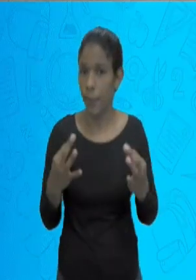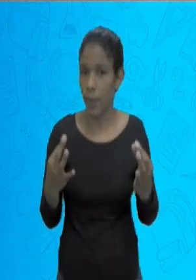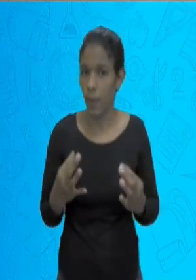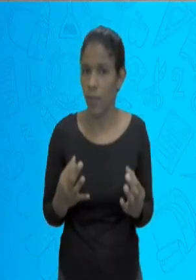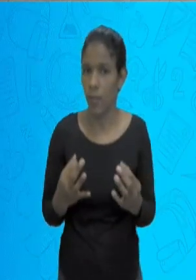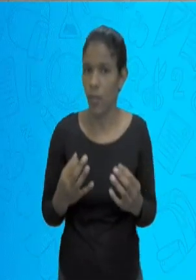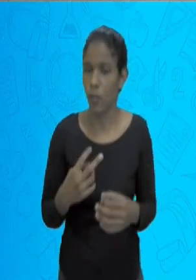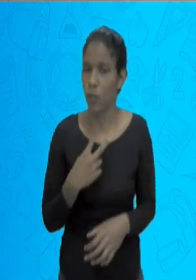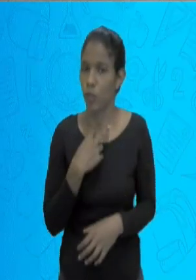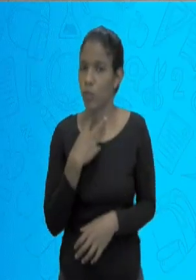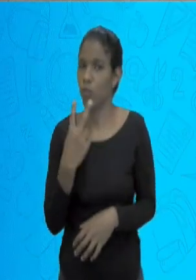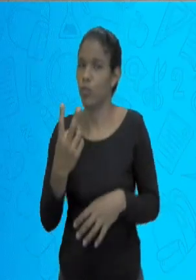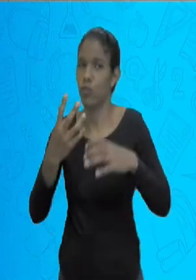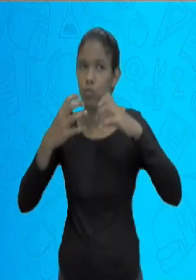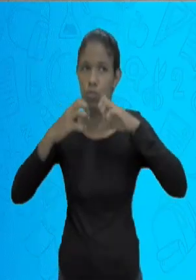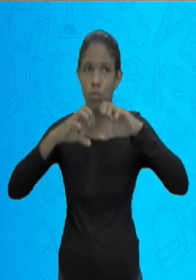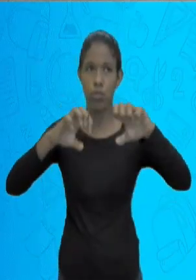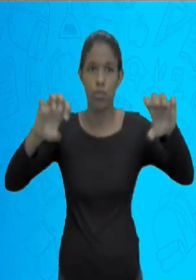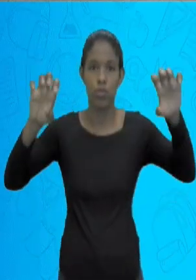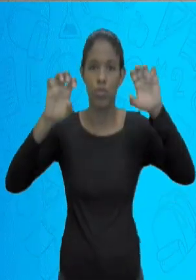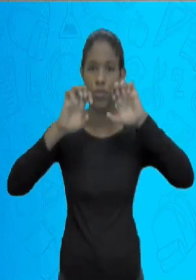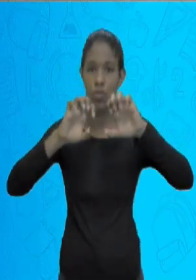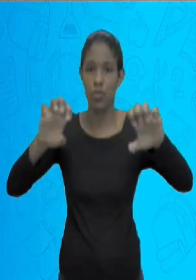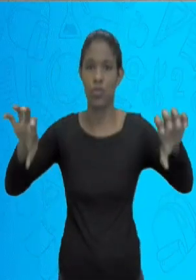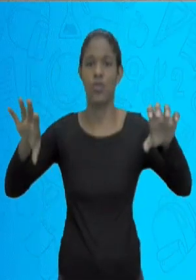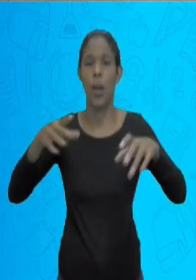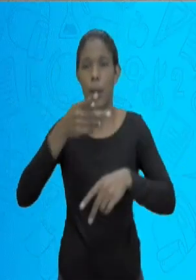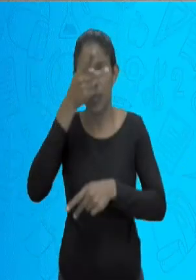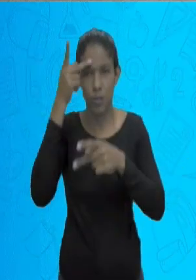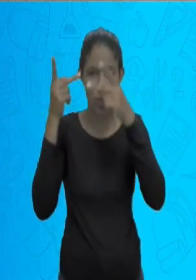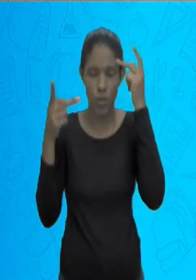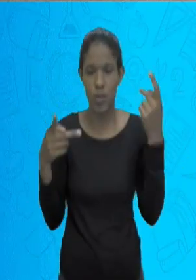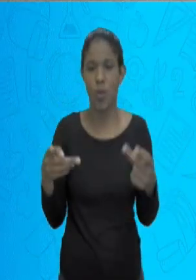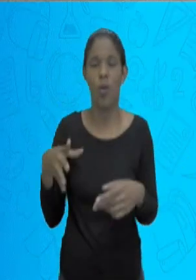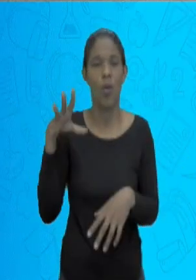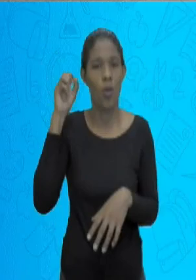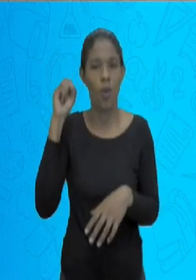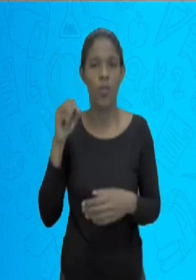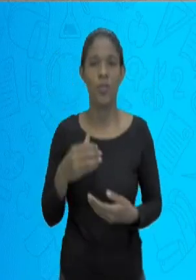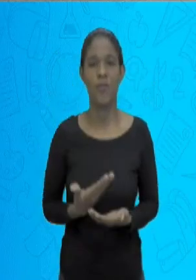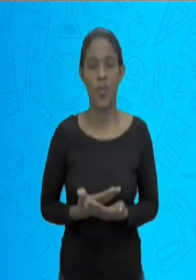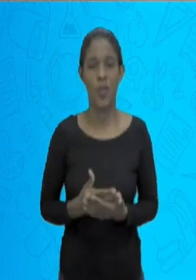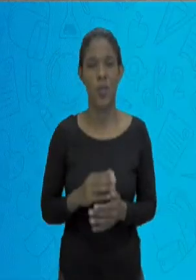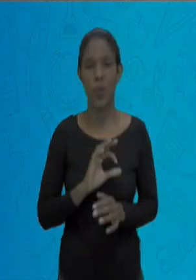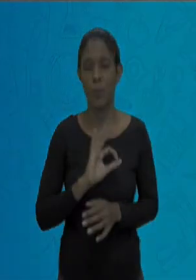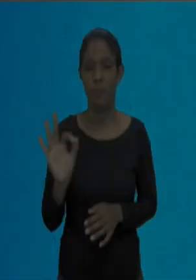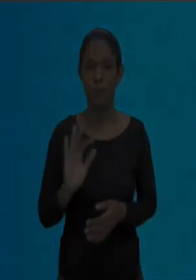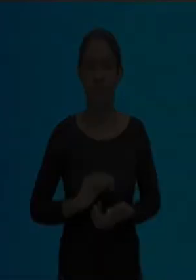sua voz possa ser ouvida. Um ótimo estudo a todos.